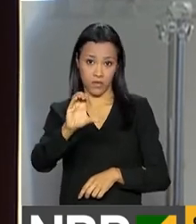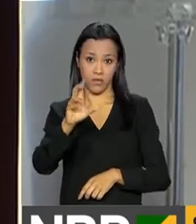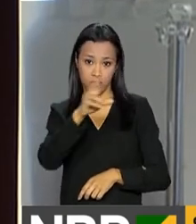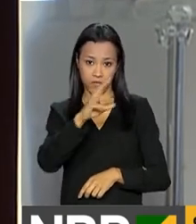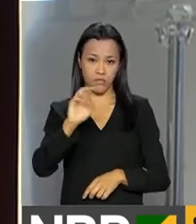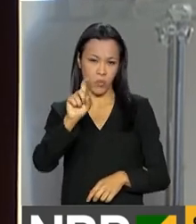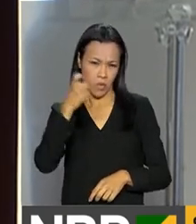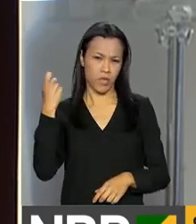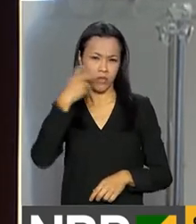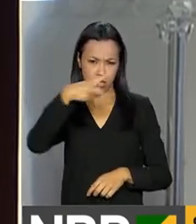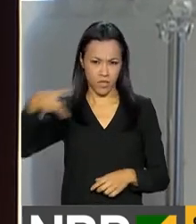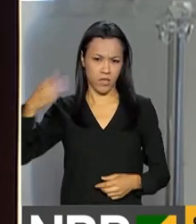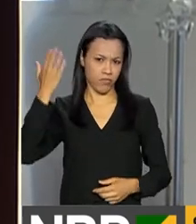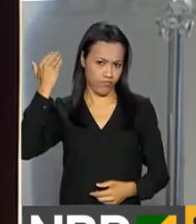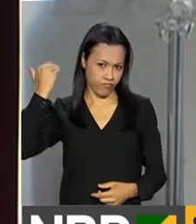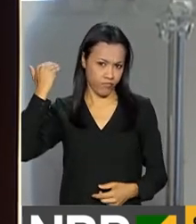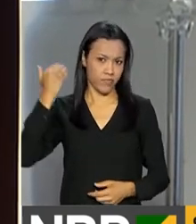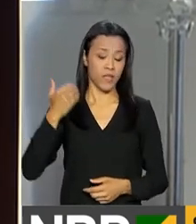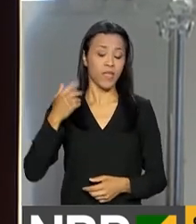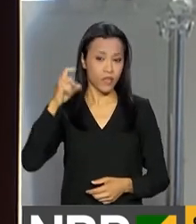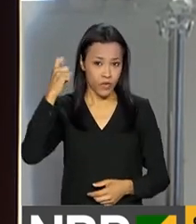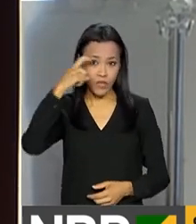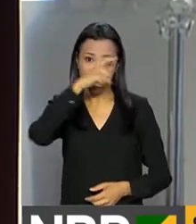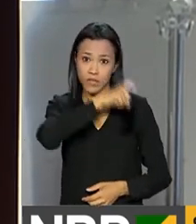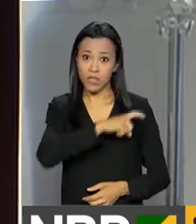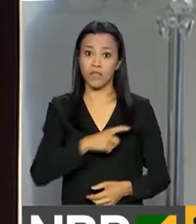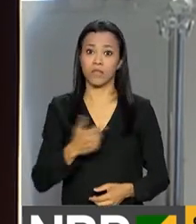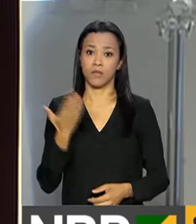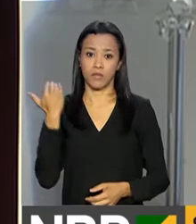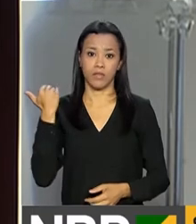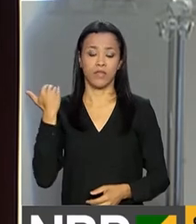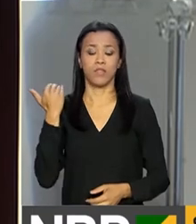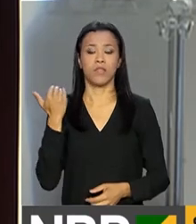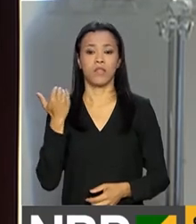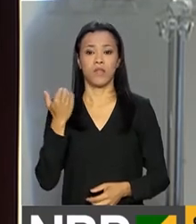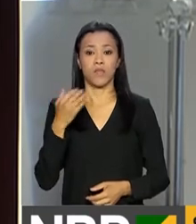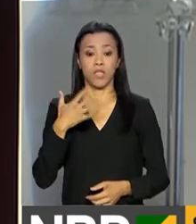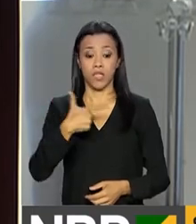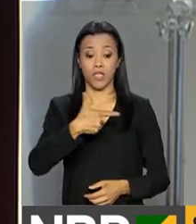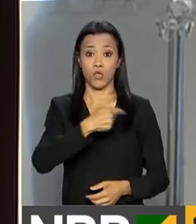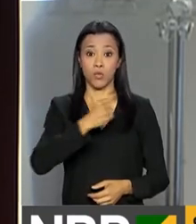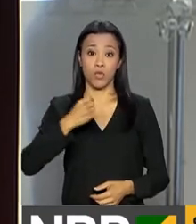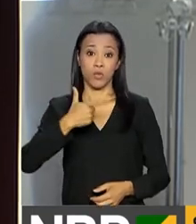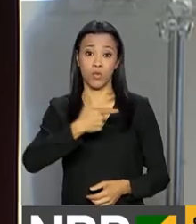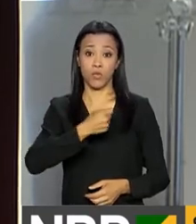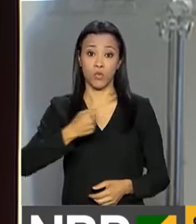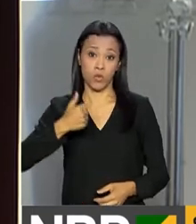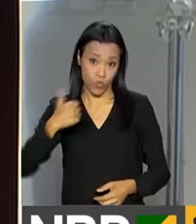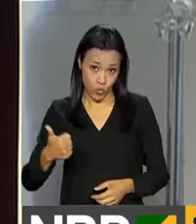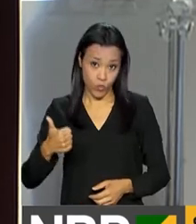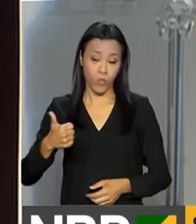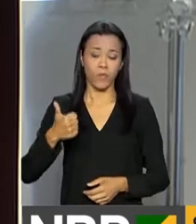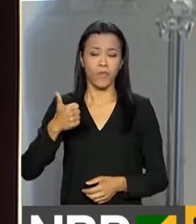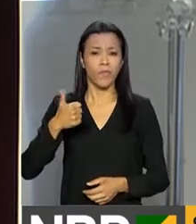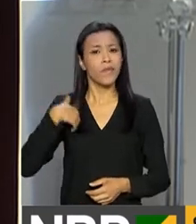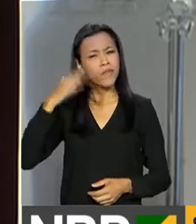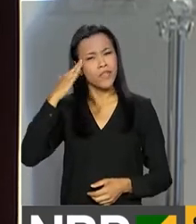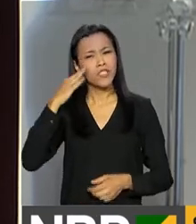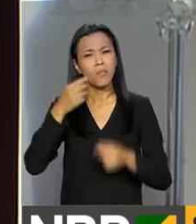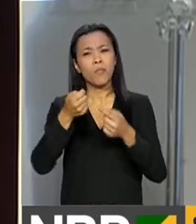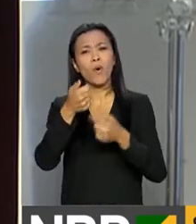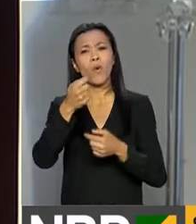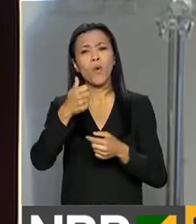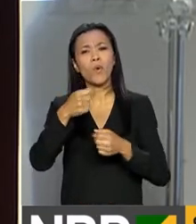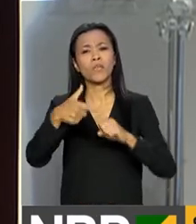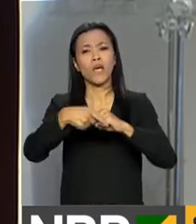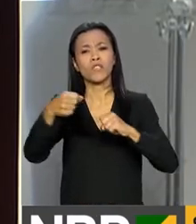a eleição no ano seguinte, foi uma eleição muito difícil para todos aqueles que já em 2001 entendiam a importância daqueles poucos artigos